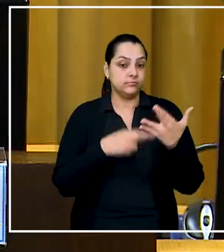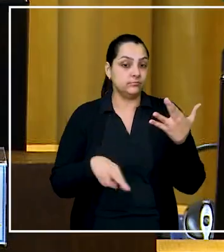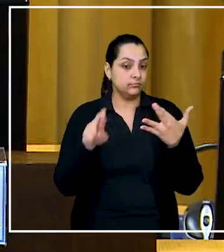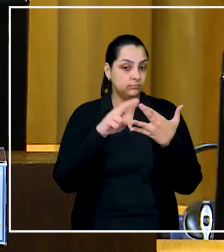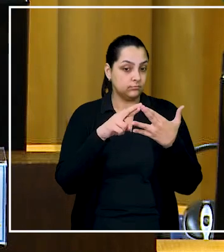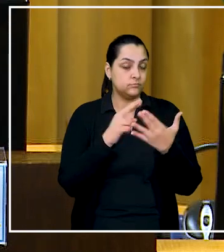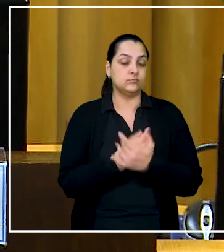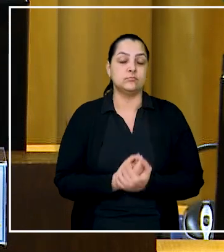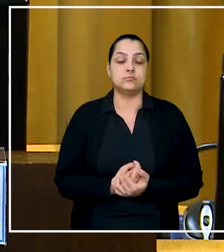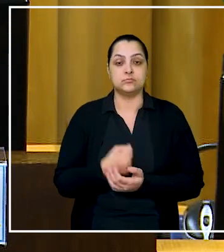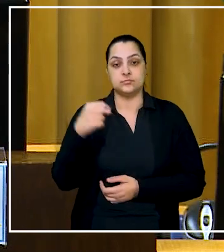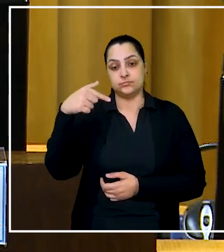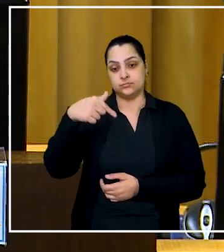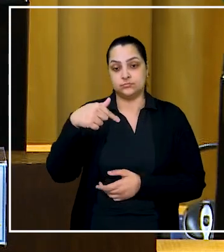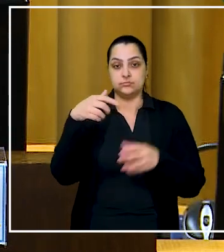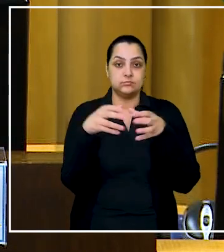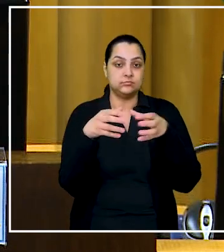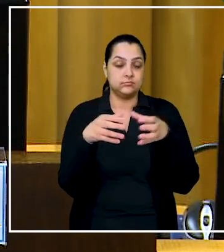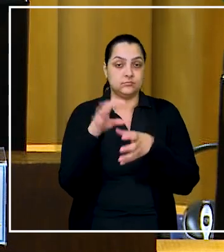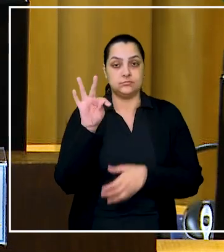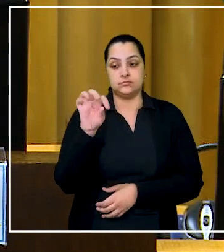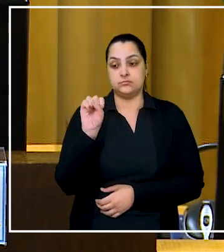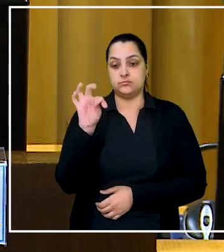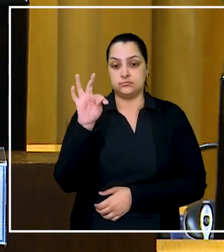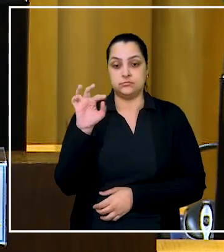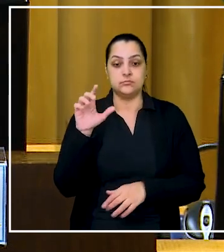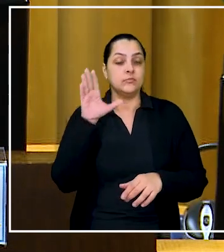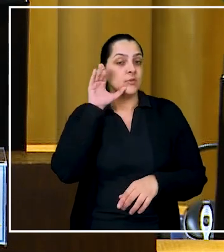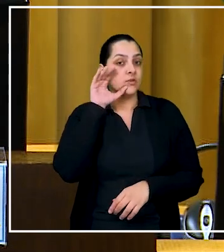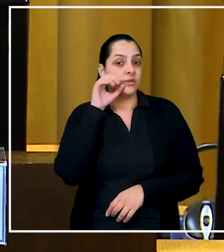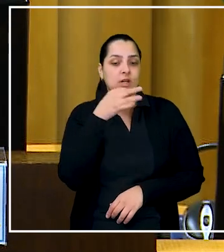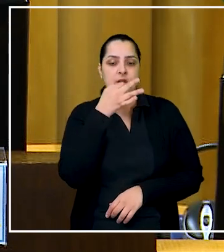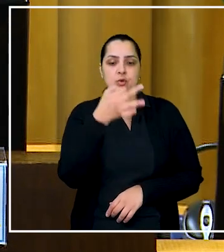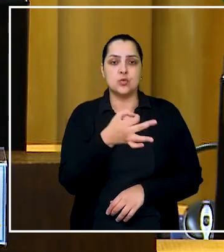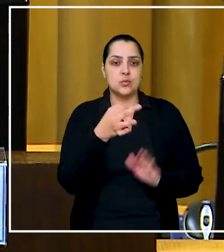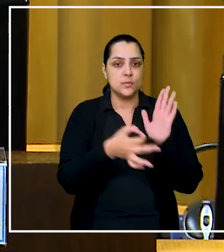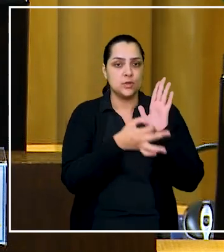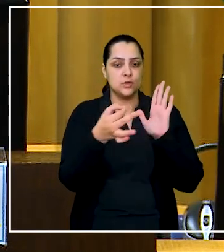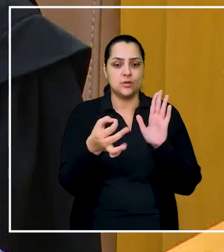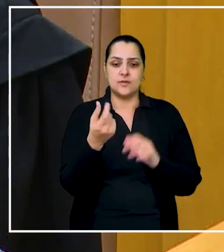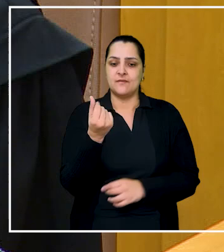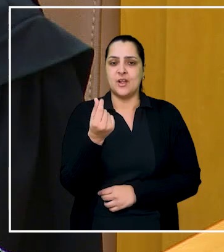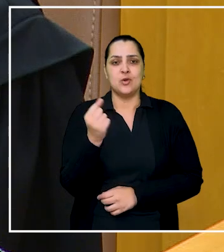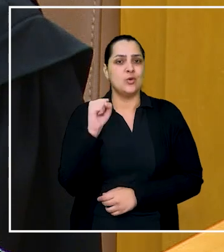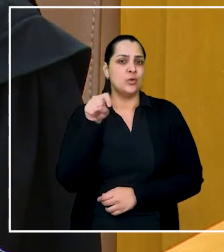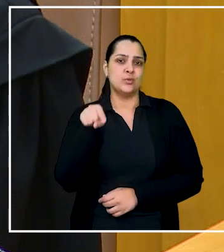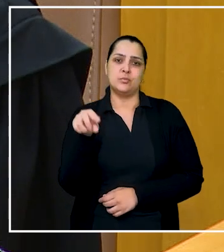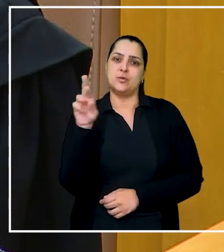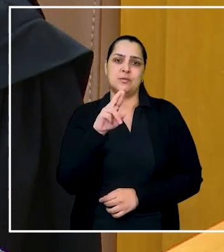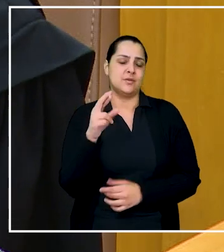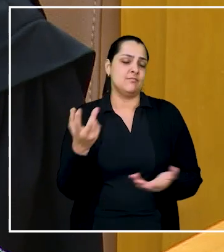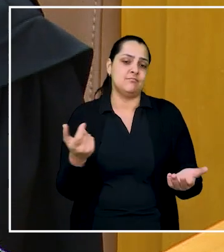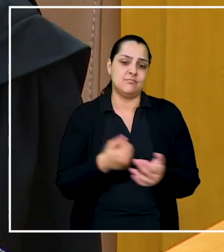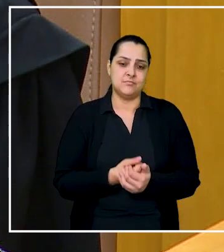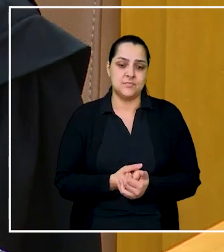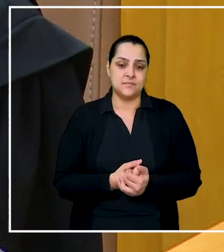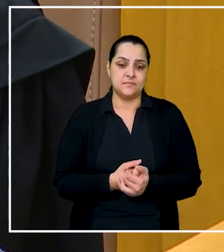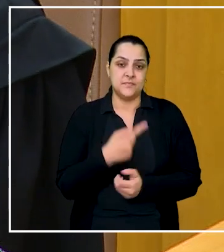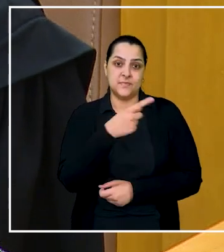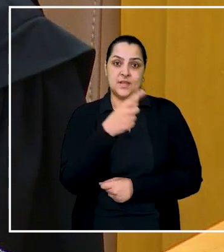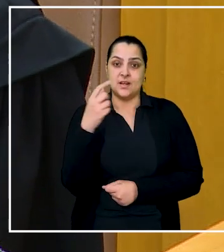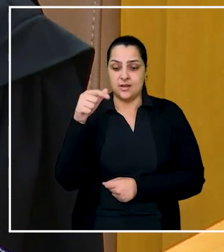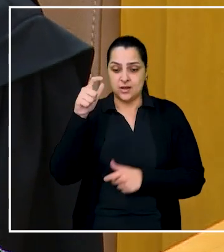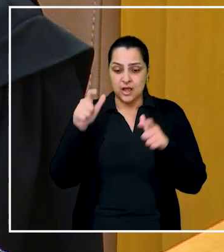Em recurso de revista à 7ª turma do TST, a trabalhadora argumentou que o valor era irrisório para quem